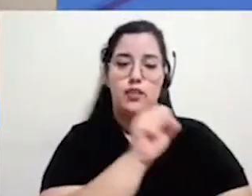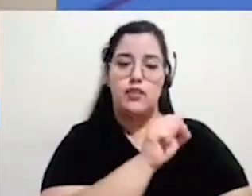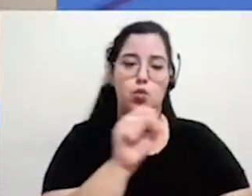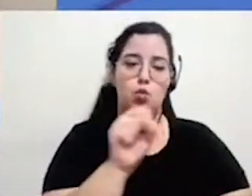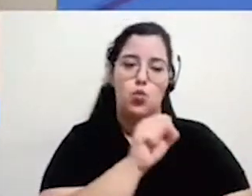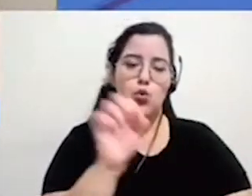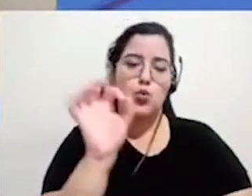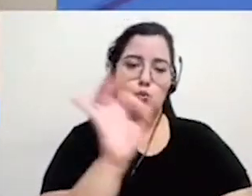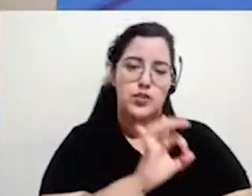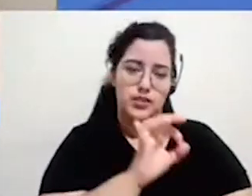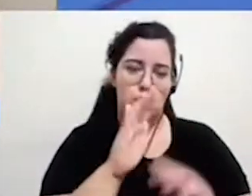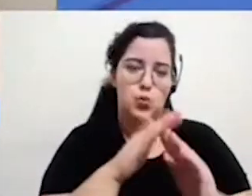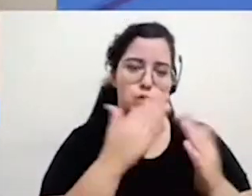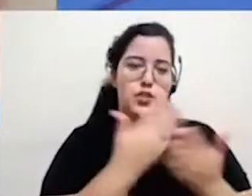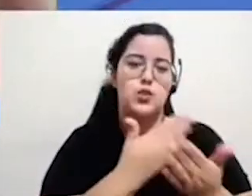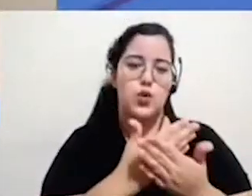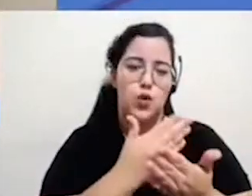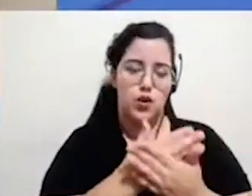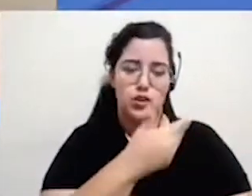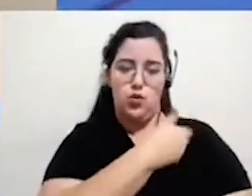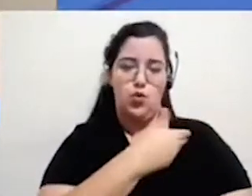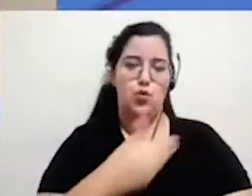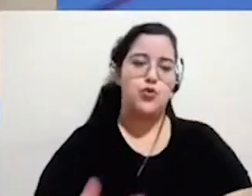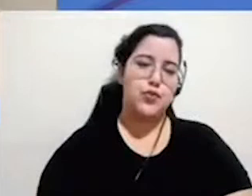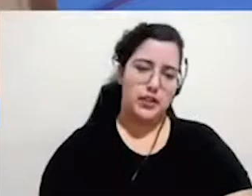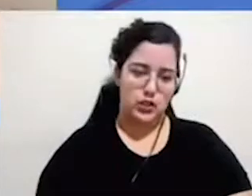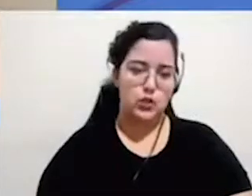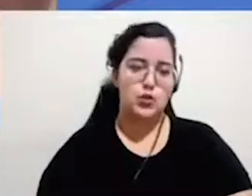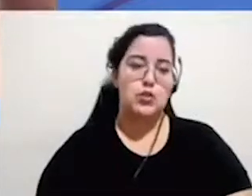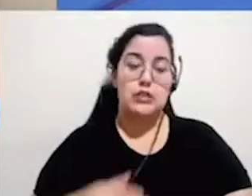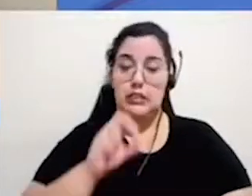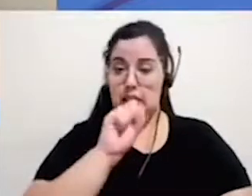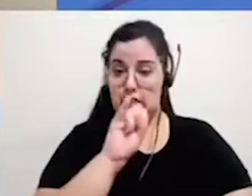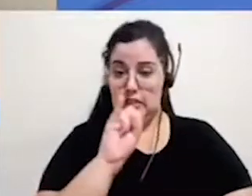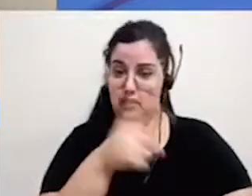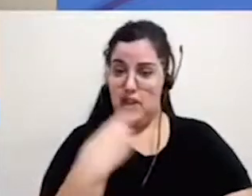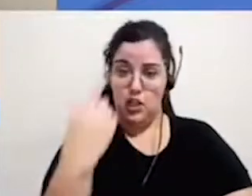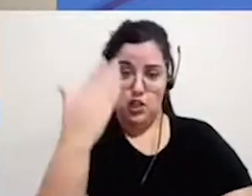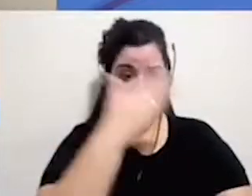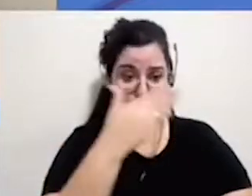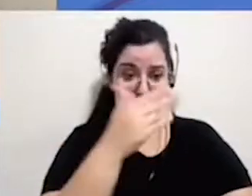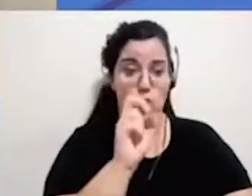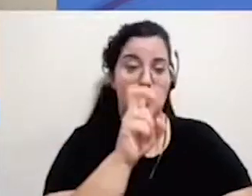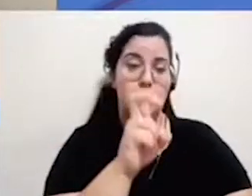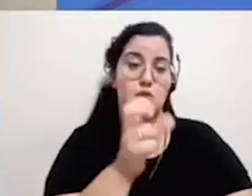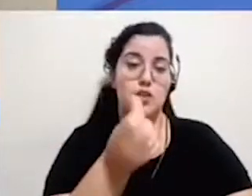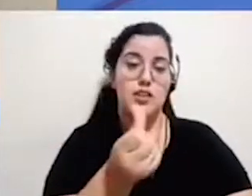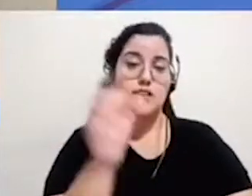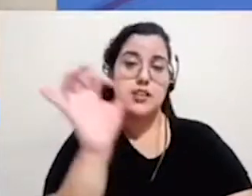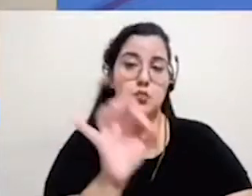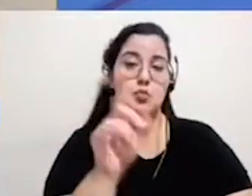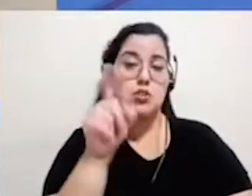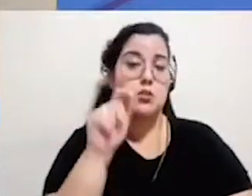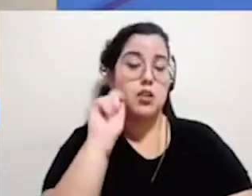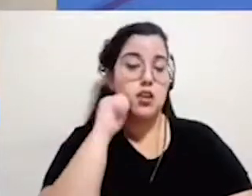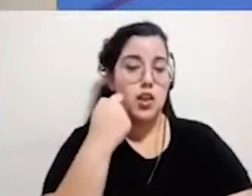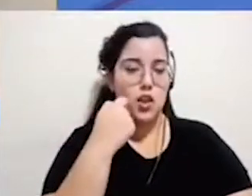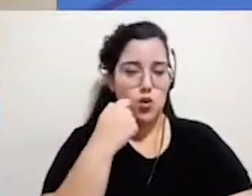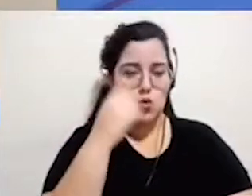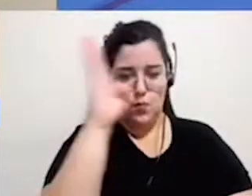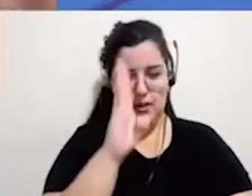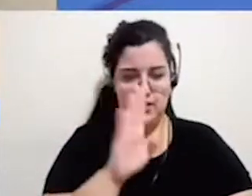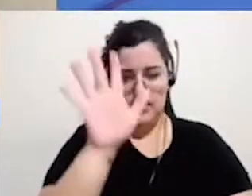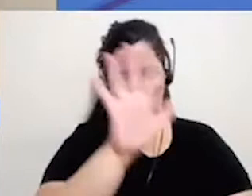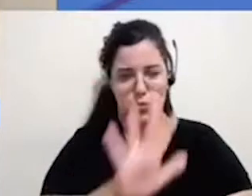88% de escola pública. Se a gente não olhar para os 56% autodeclarados negros do país, né? A